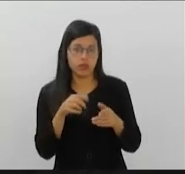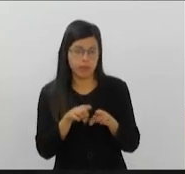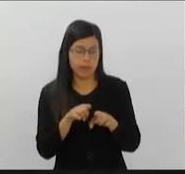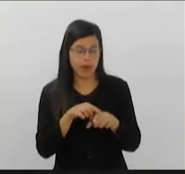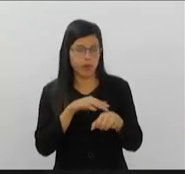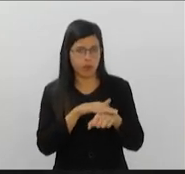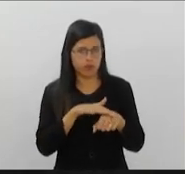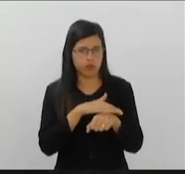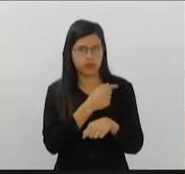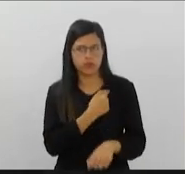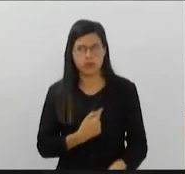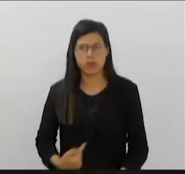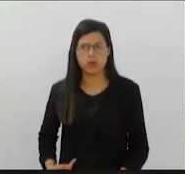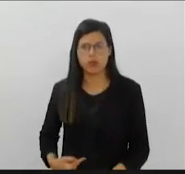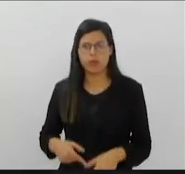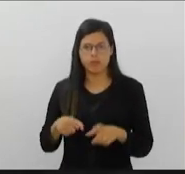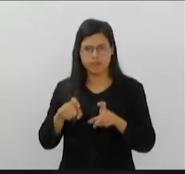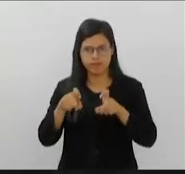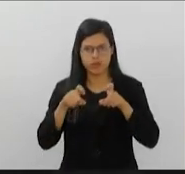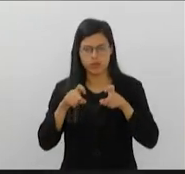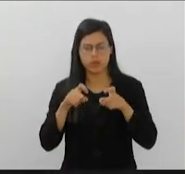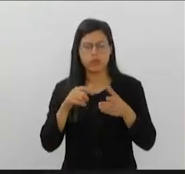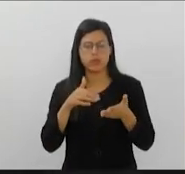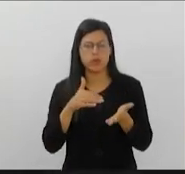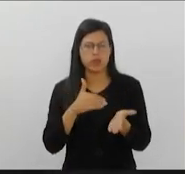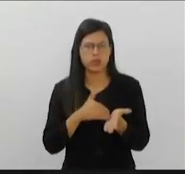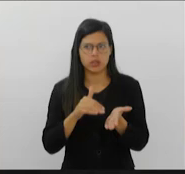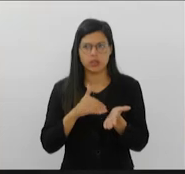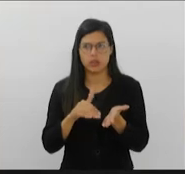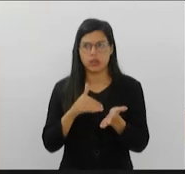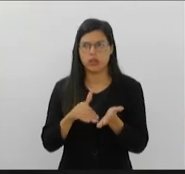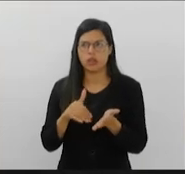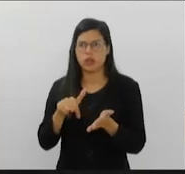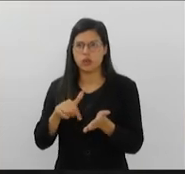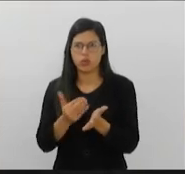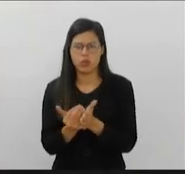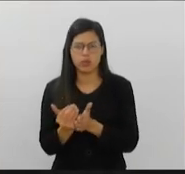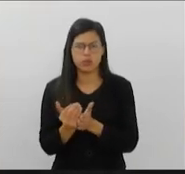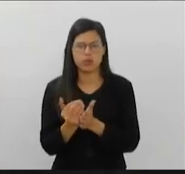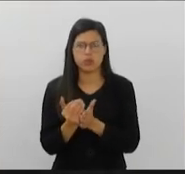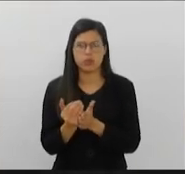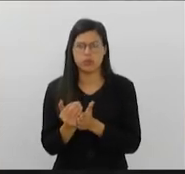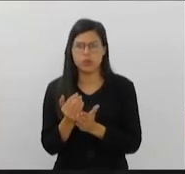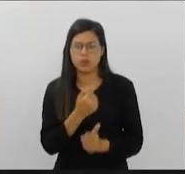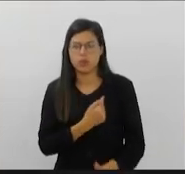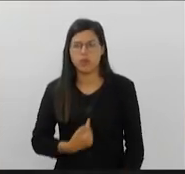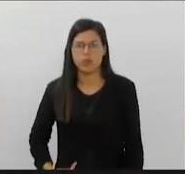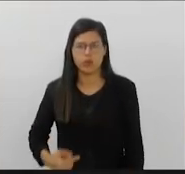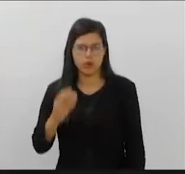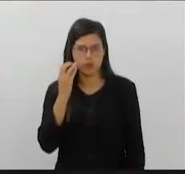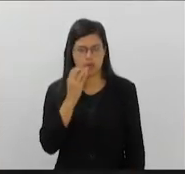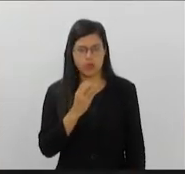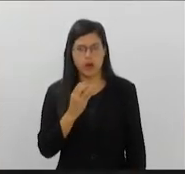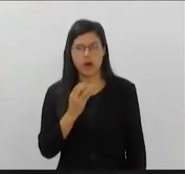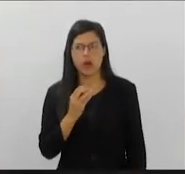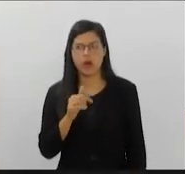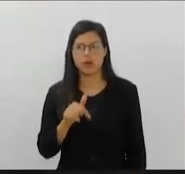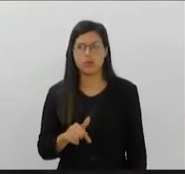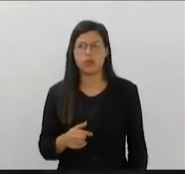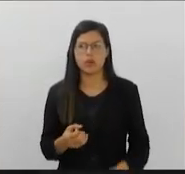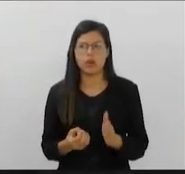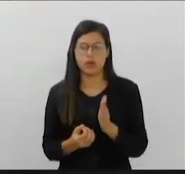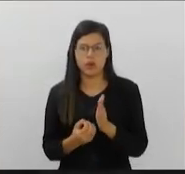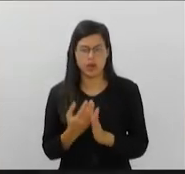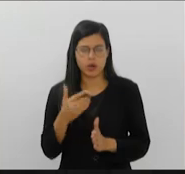do ano passado, nesse início do novo governo, Cláudio Castro, ele criou essa Secretaria Intergeracional de Juventude